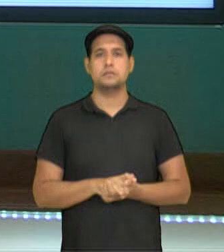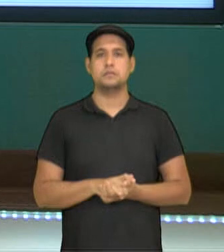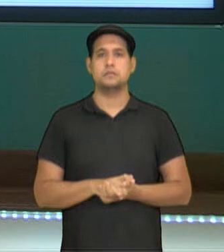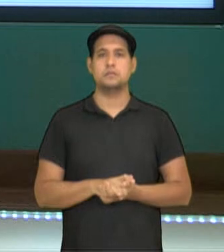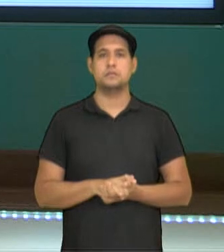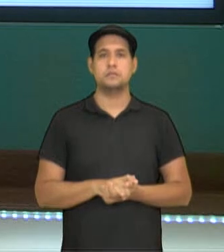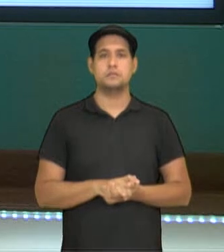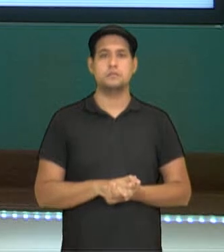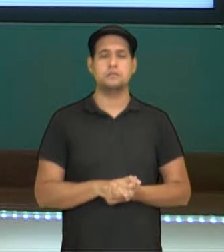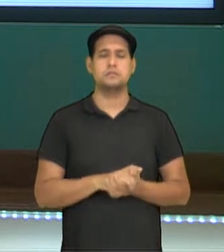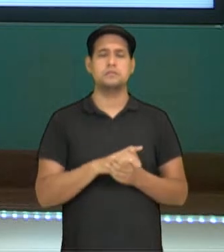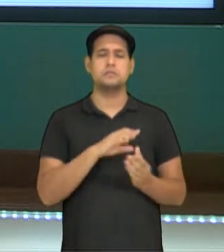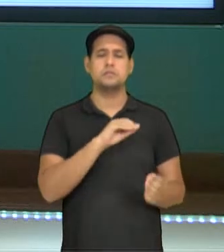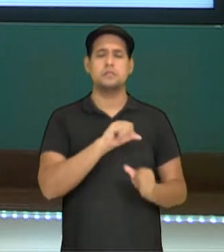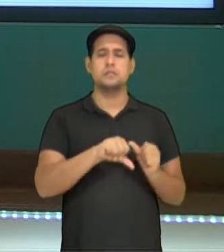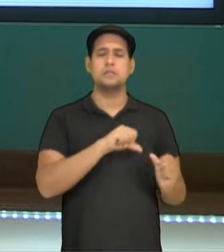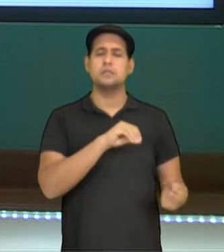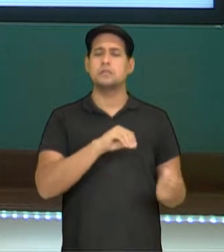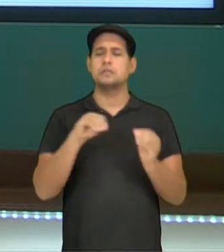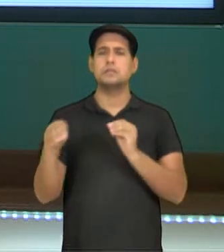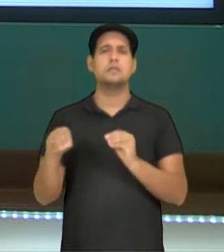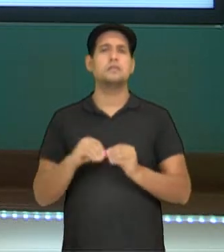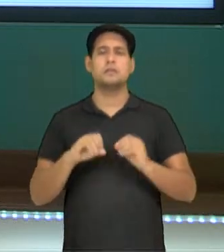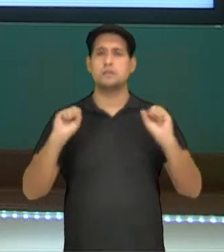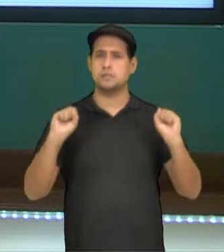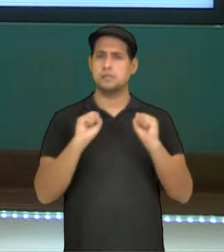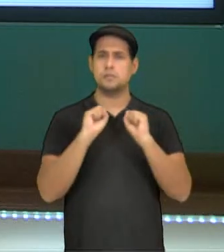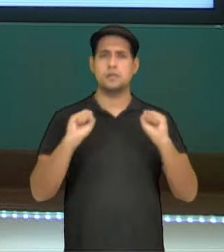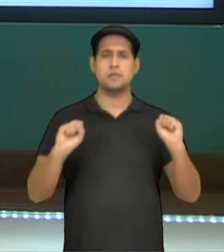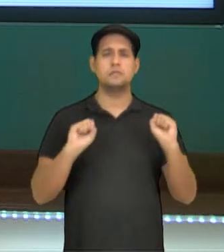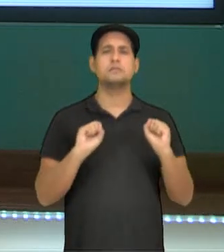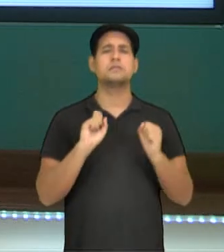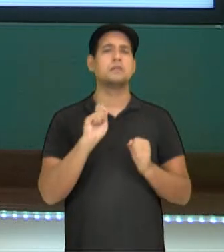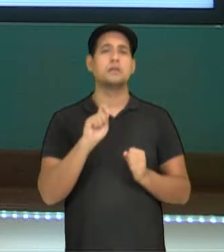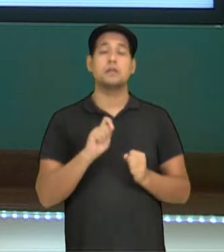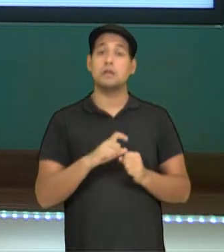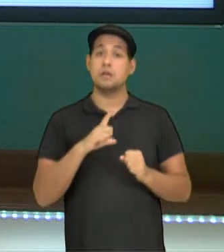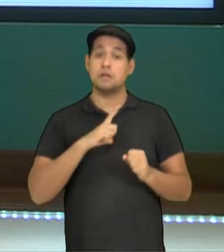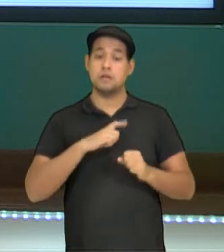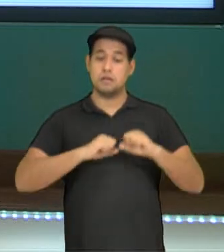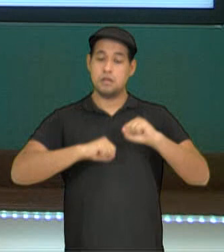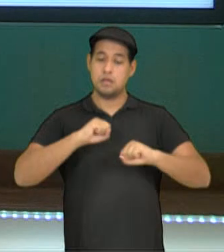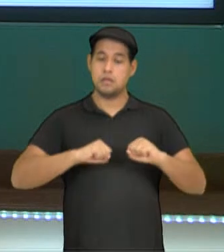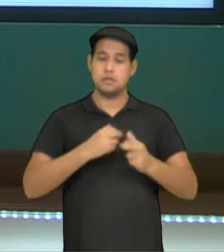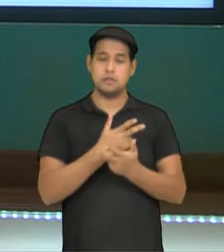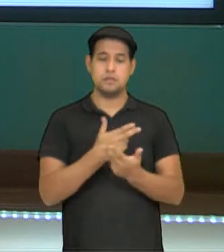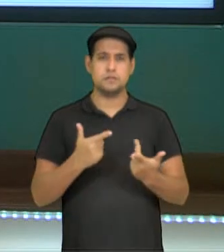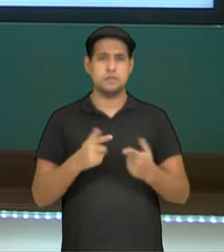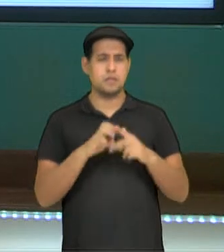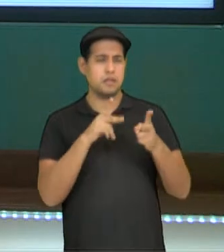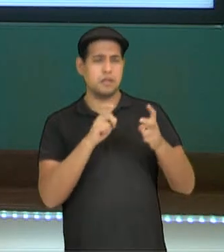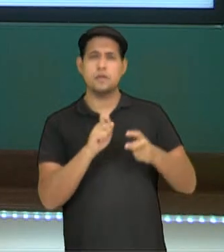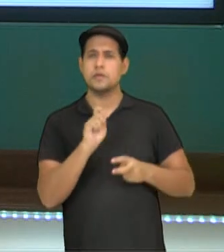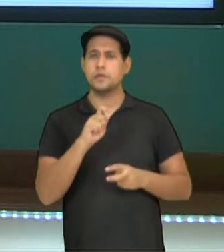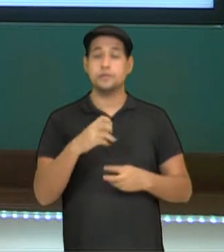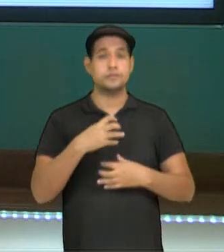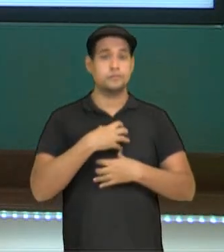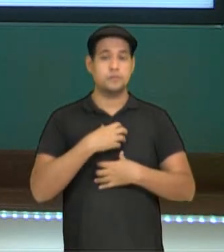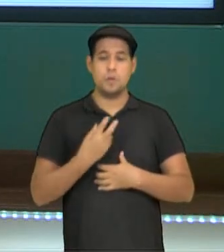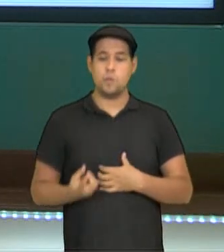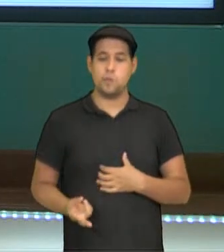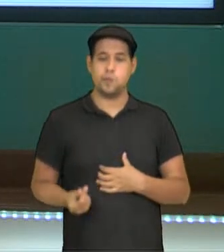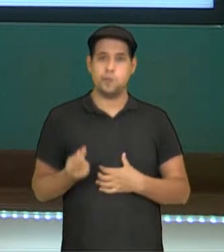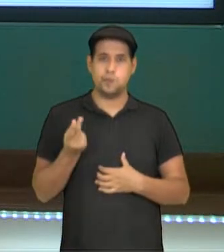Ele foi transformado em esporte espetáculo e com isso a indústria, né, ela viu aí uma forma de ganhar